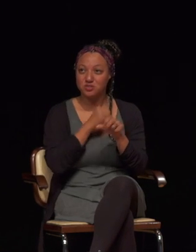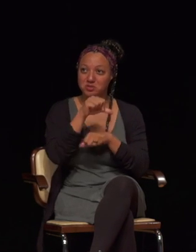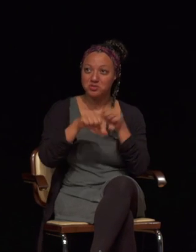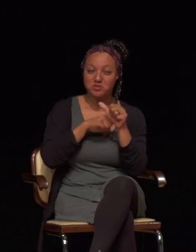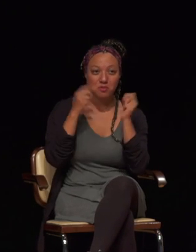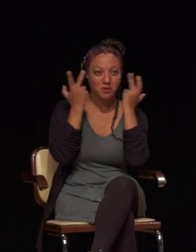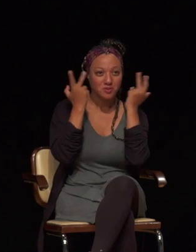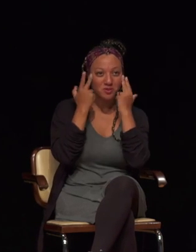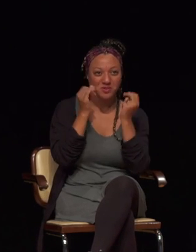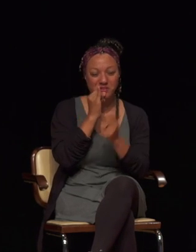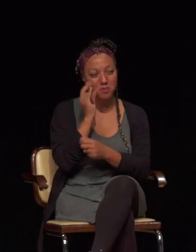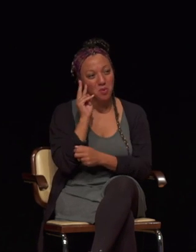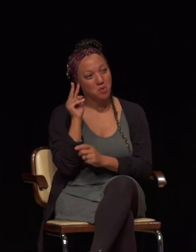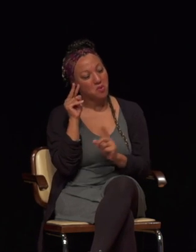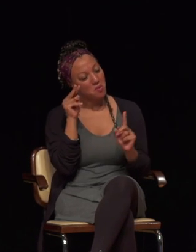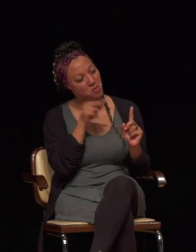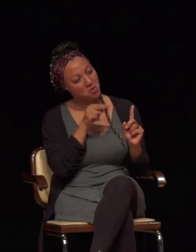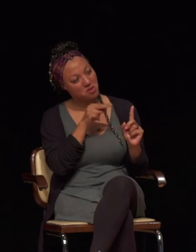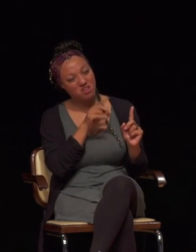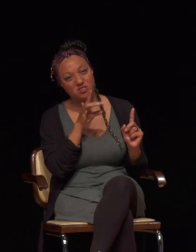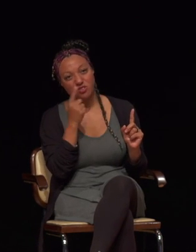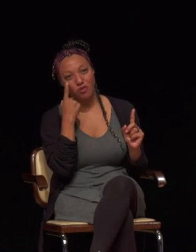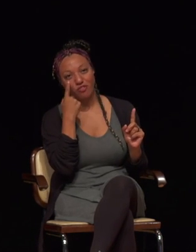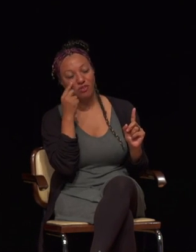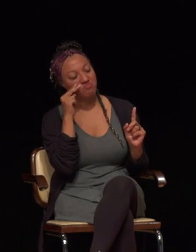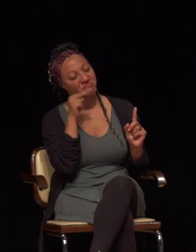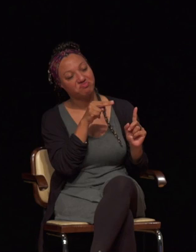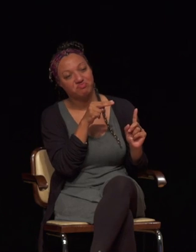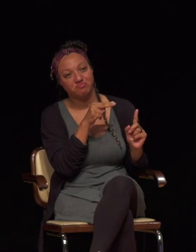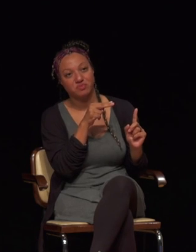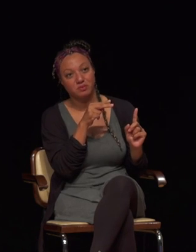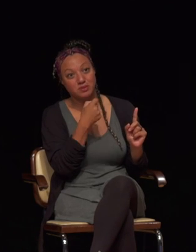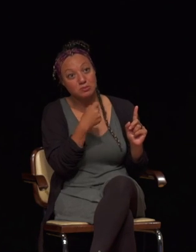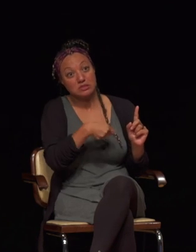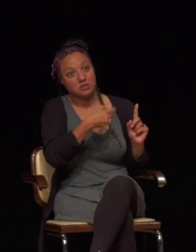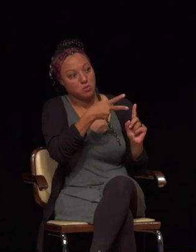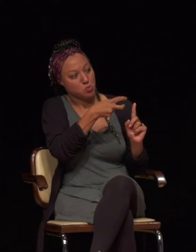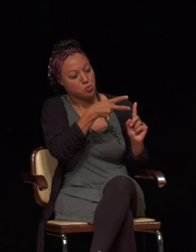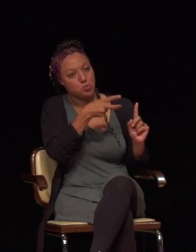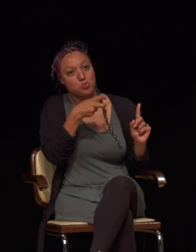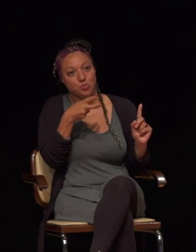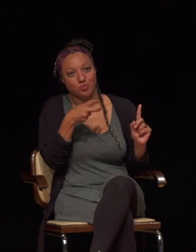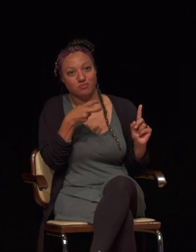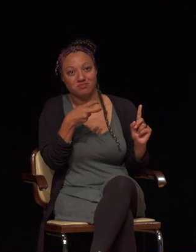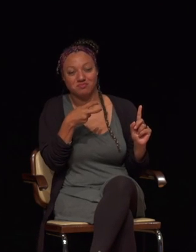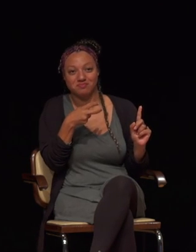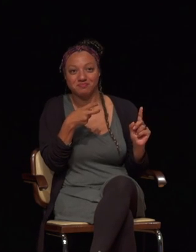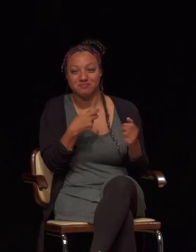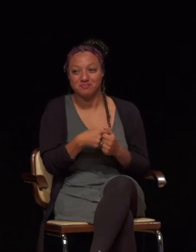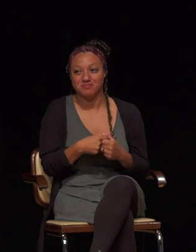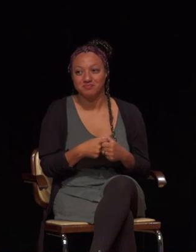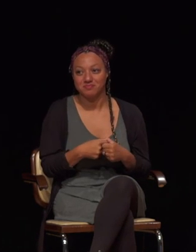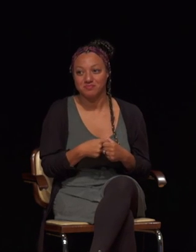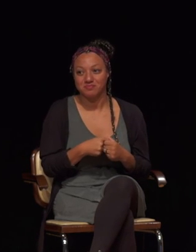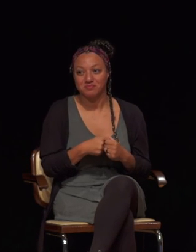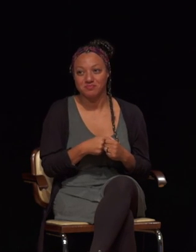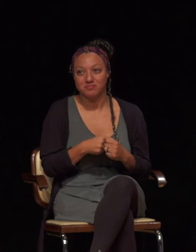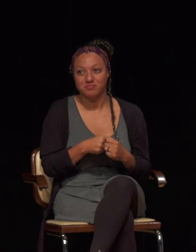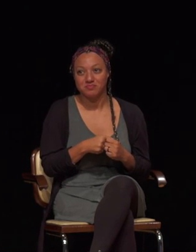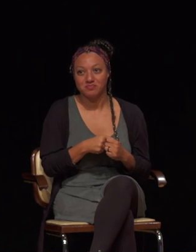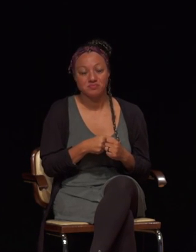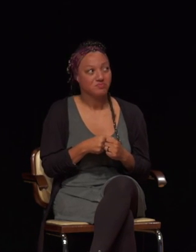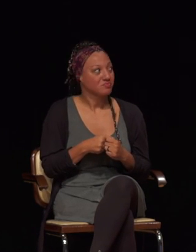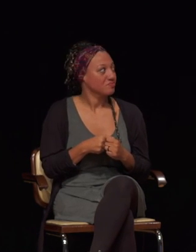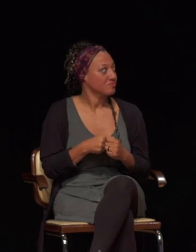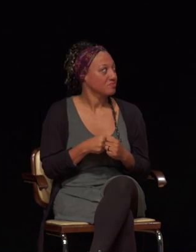olhar fosse um ato de apenas ver né é preciso ler as imagens né vale a pena pelo menos ent lía